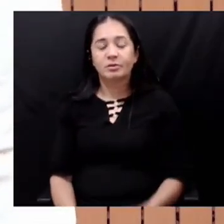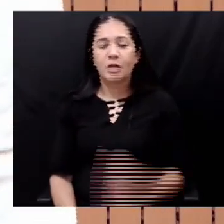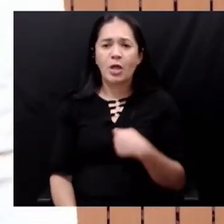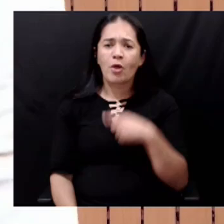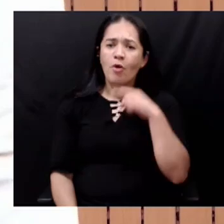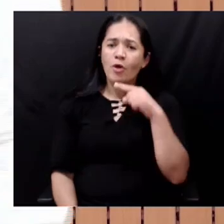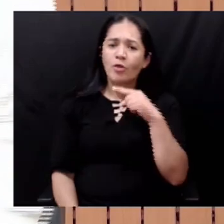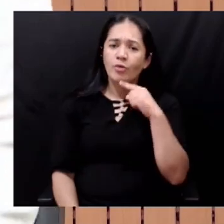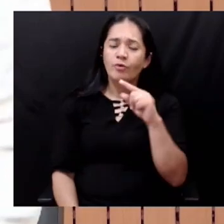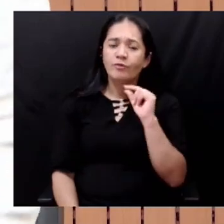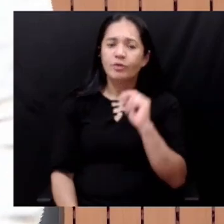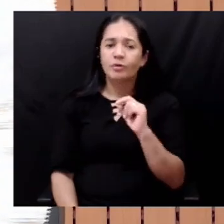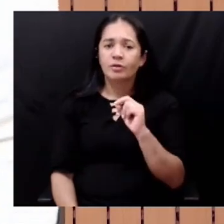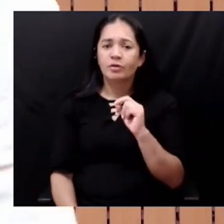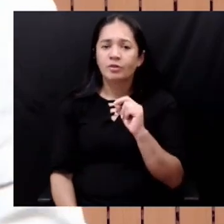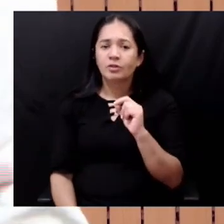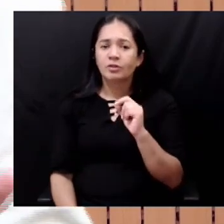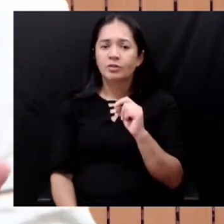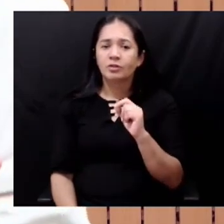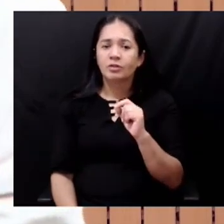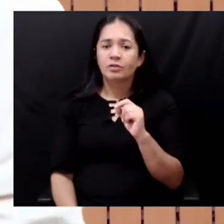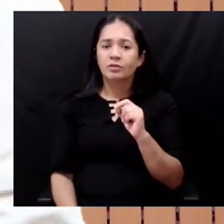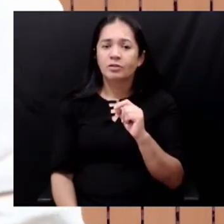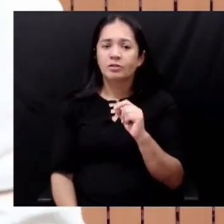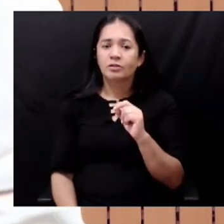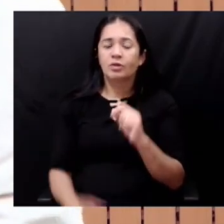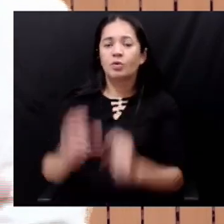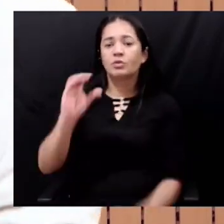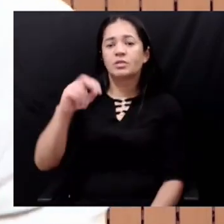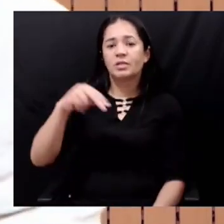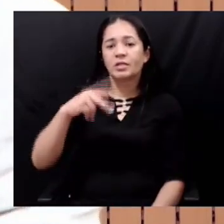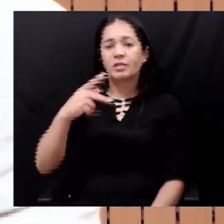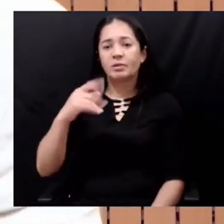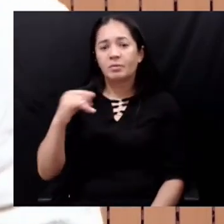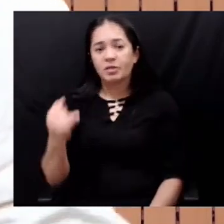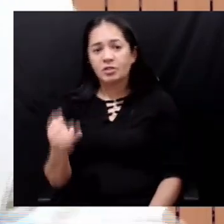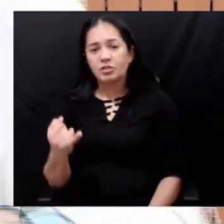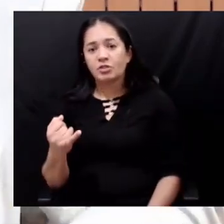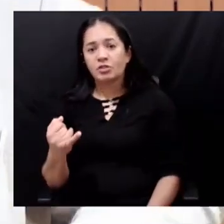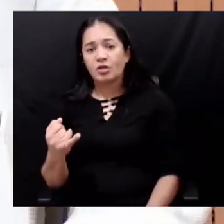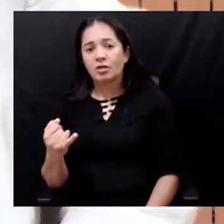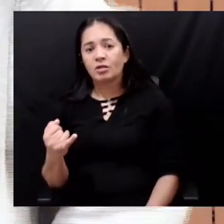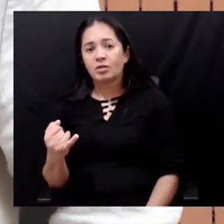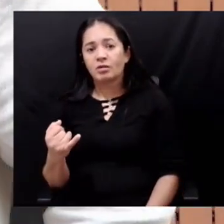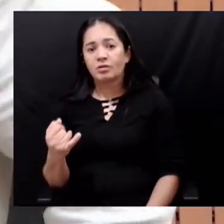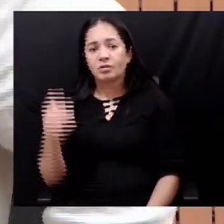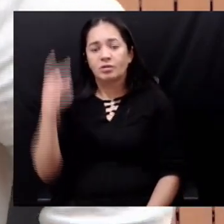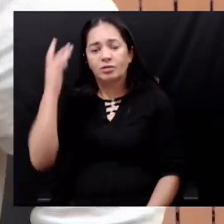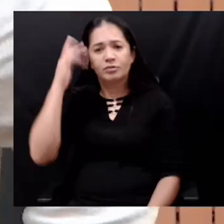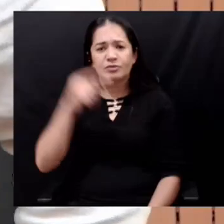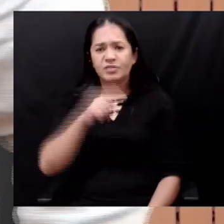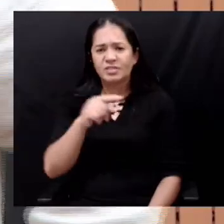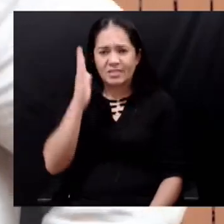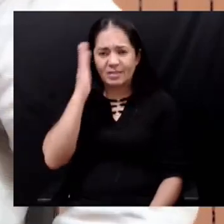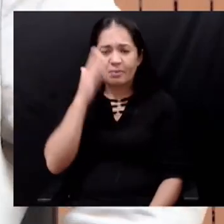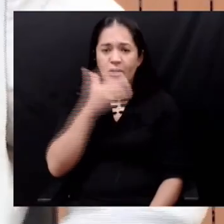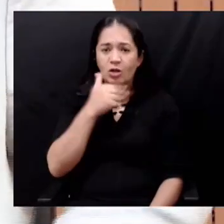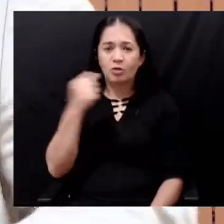né? O CNPJ pertence ao município, a prefeitura é o executivo, né? Vocês que estão aqui sabem melhor do que eu isso. Mas,